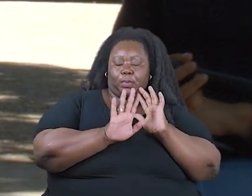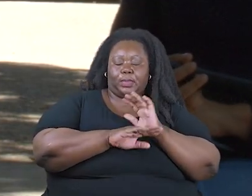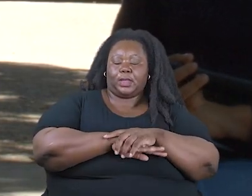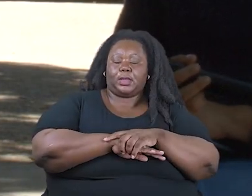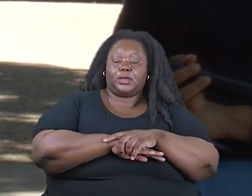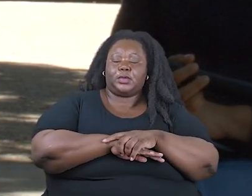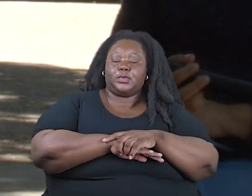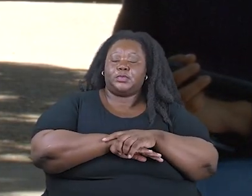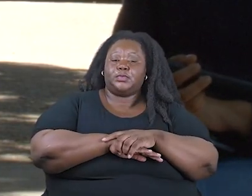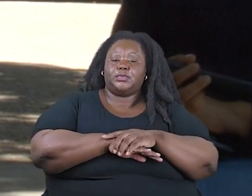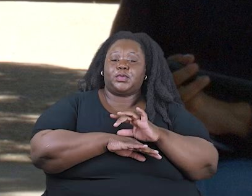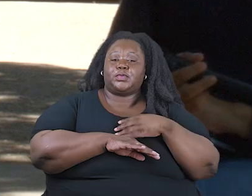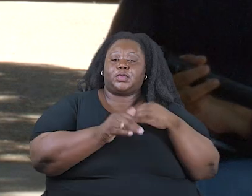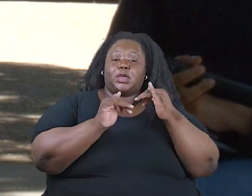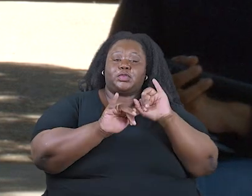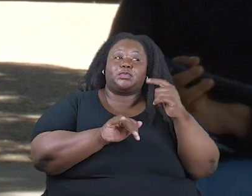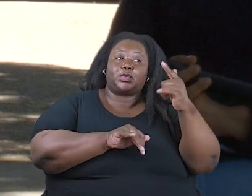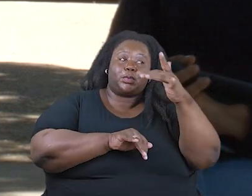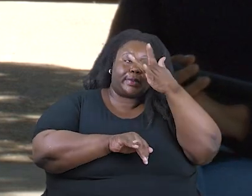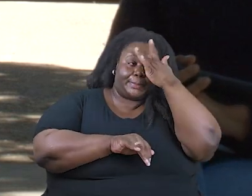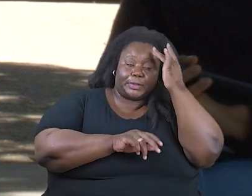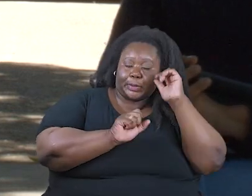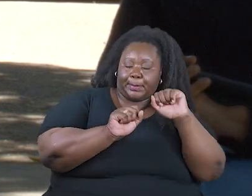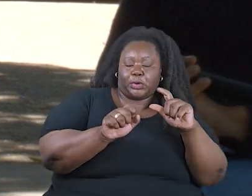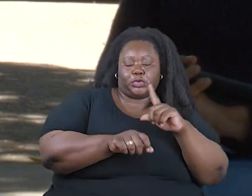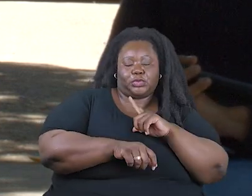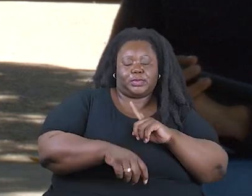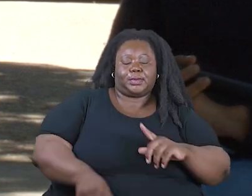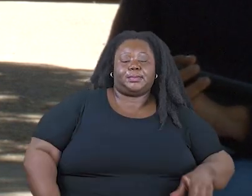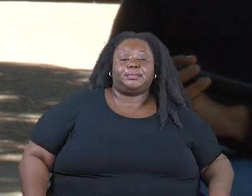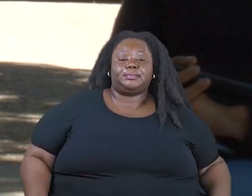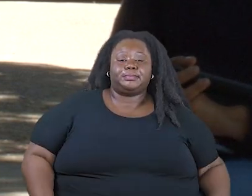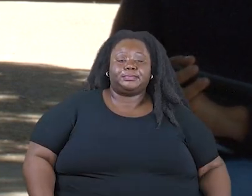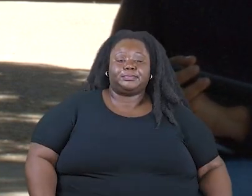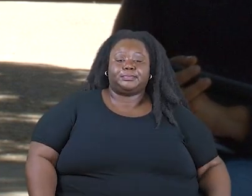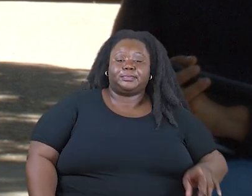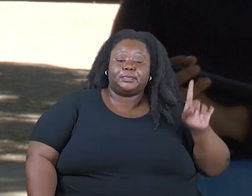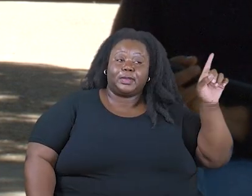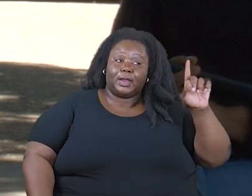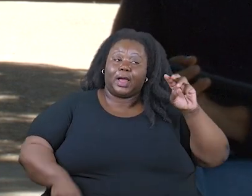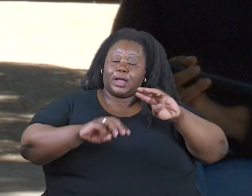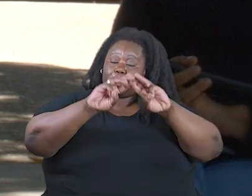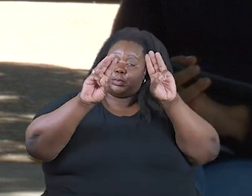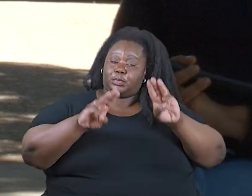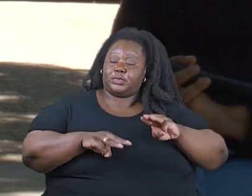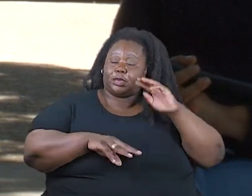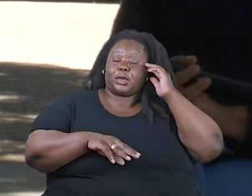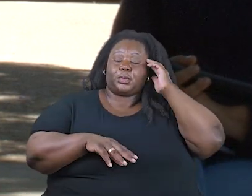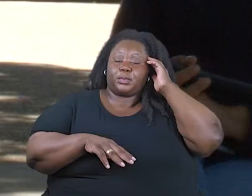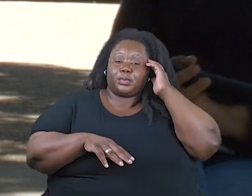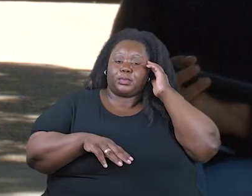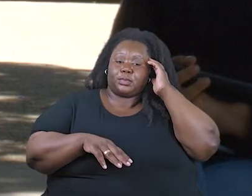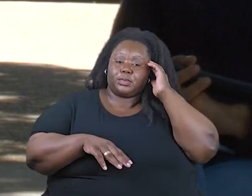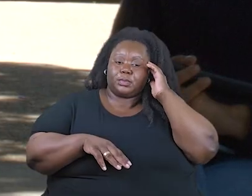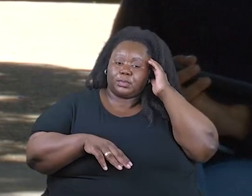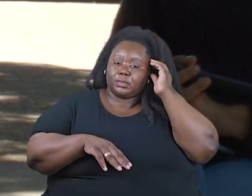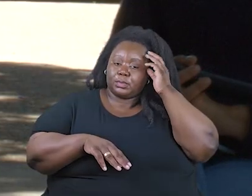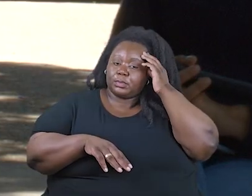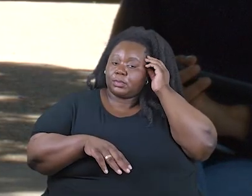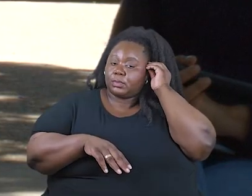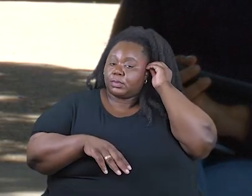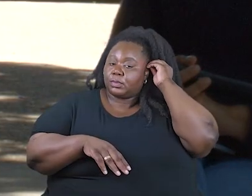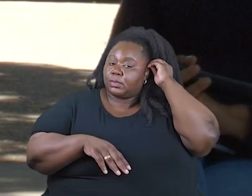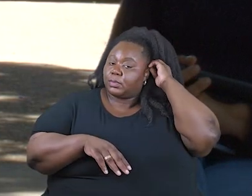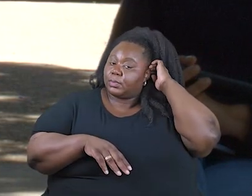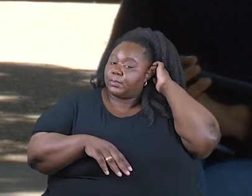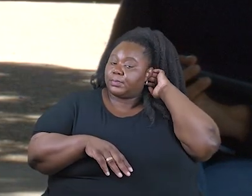Eles não gostam de uma coisa que mais pessoas possam ter. E lá no Museu da Pampulha tem